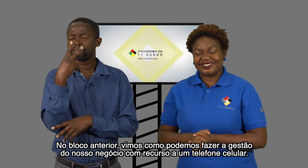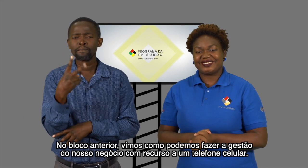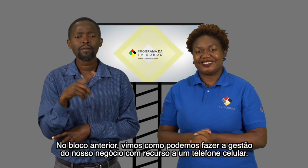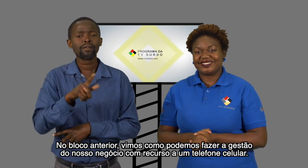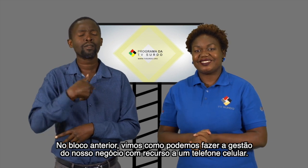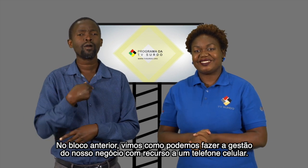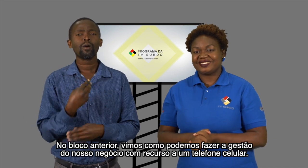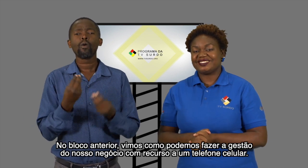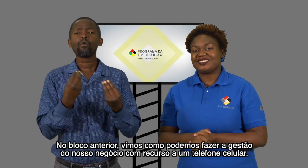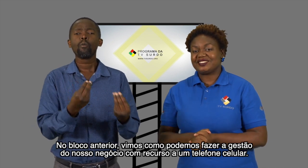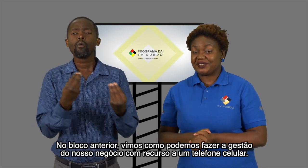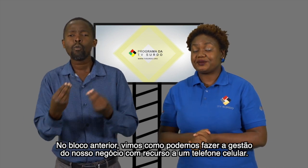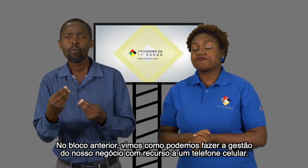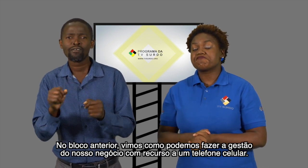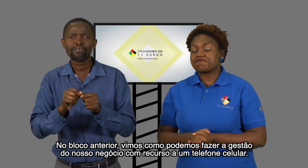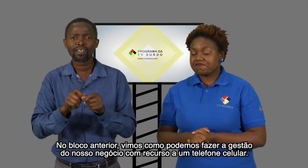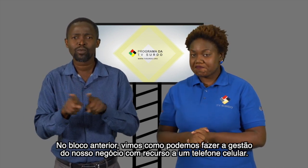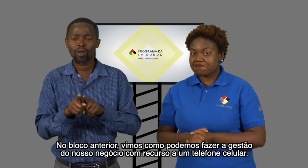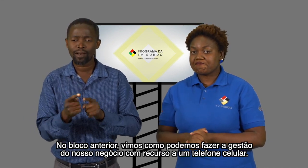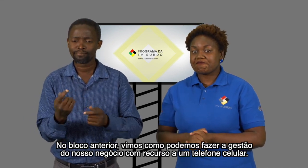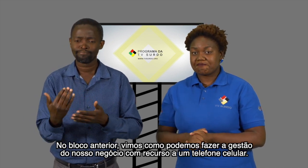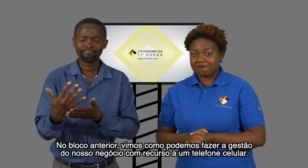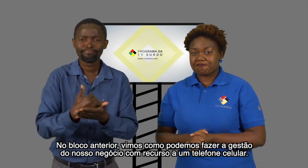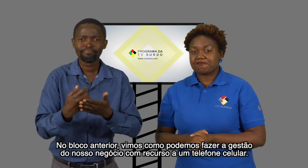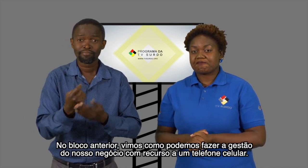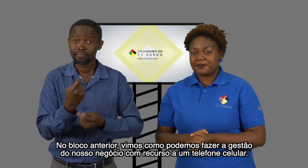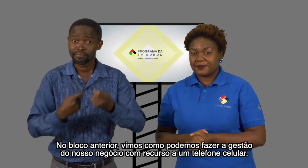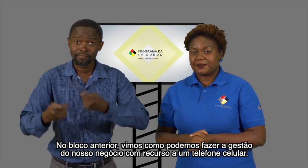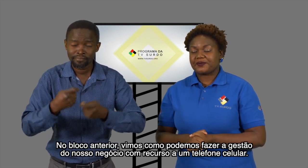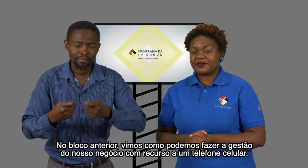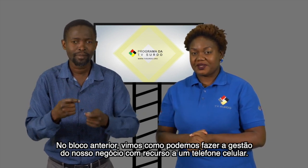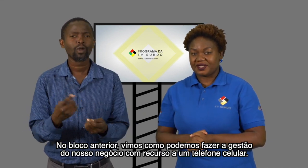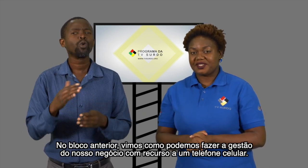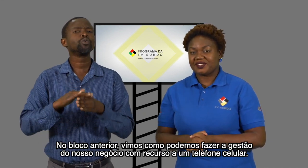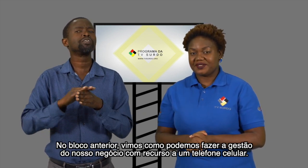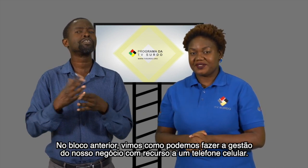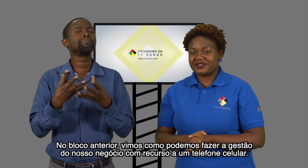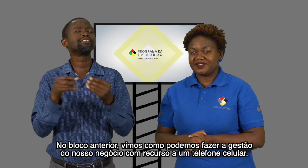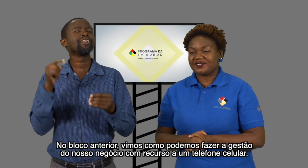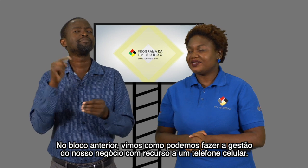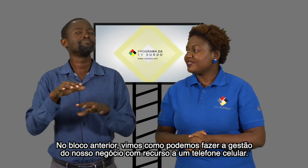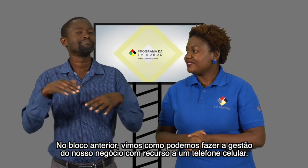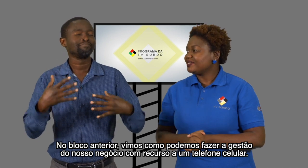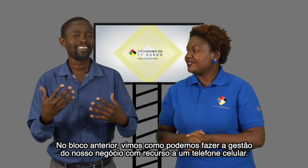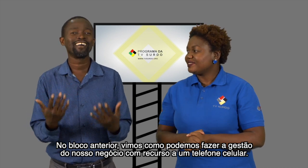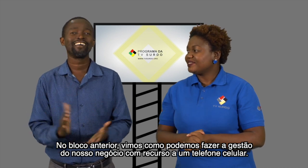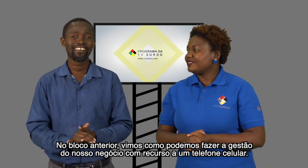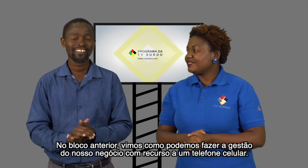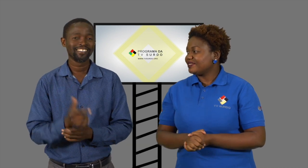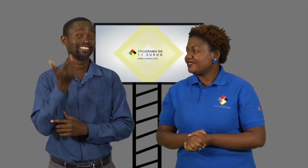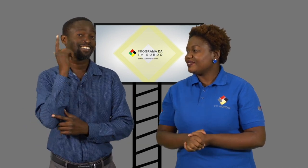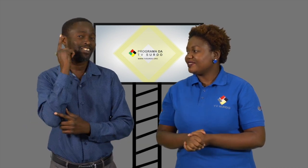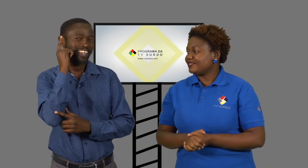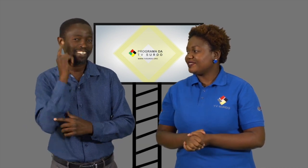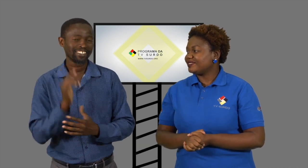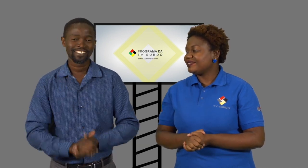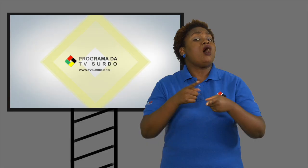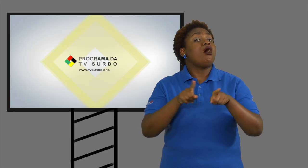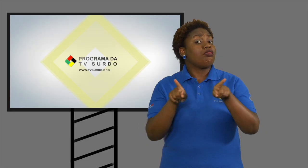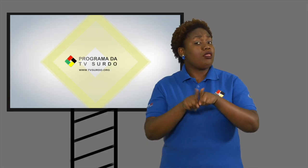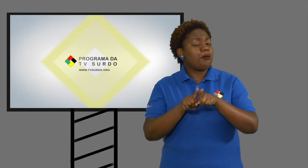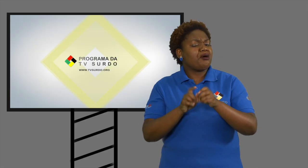No bloco anterior, vimos como podemos fazer a gestão do nosso negócio com recurso a um telefone celular.